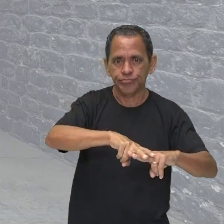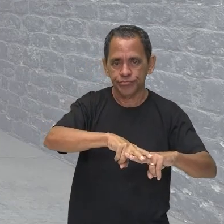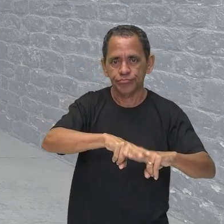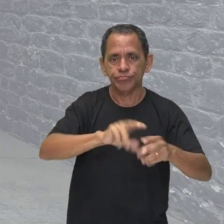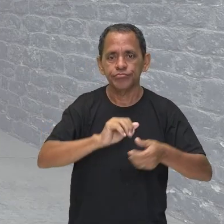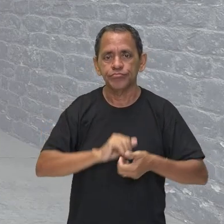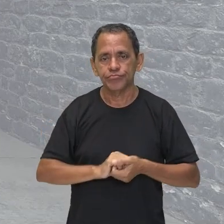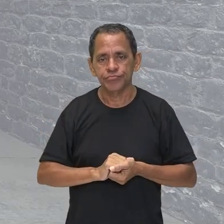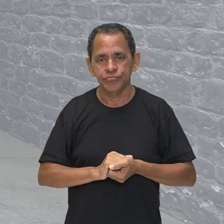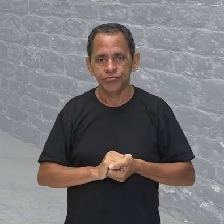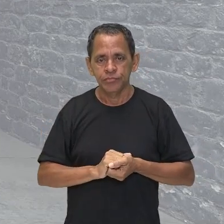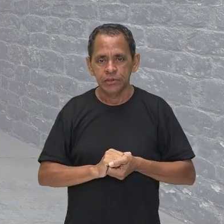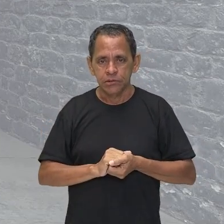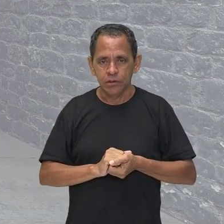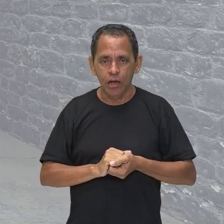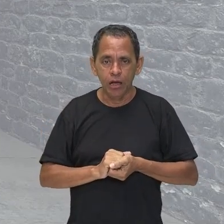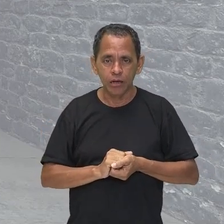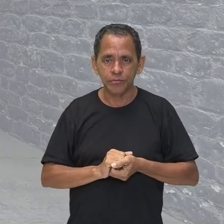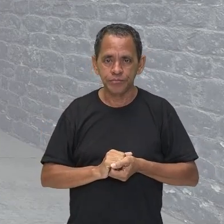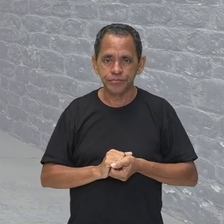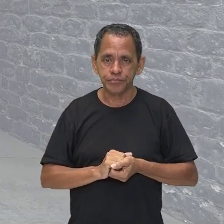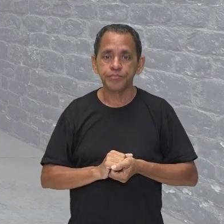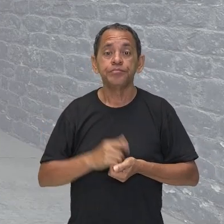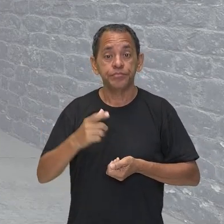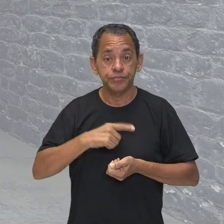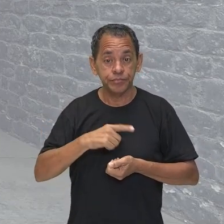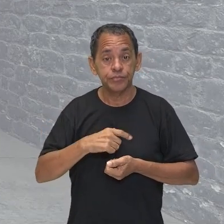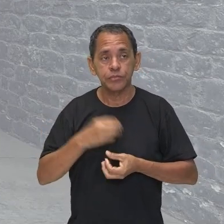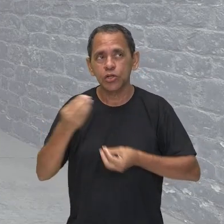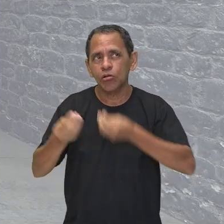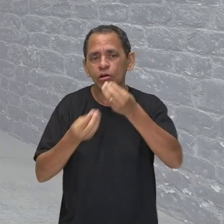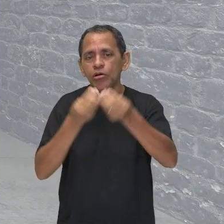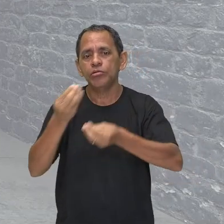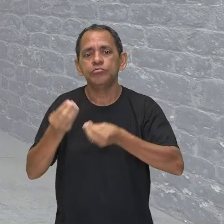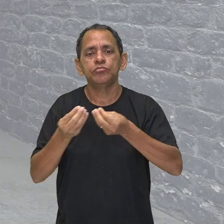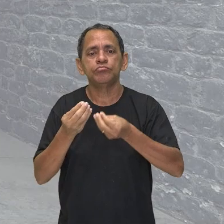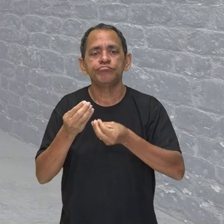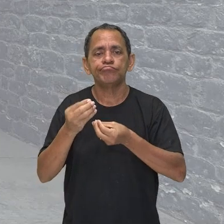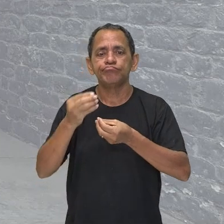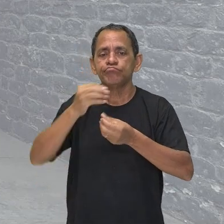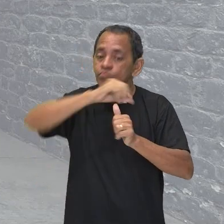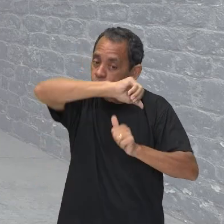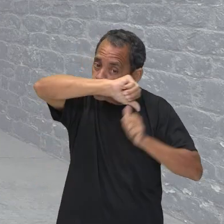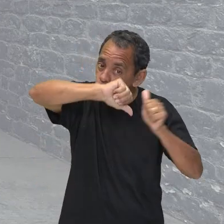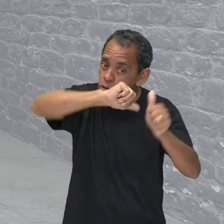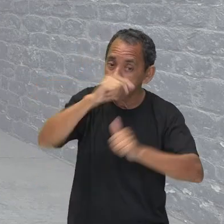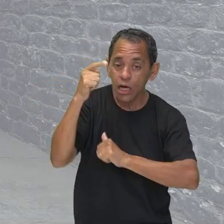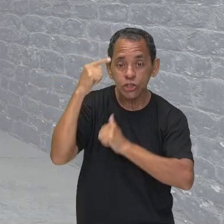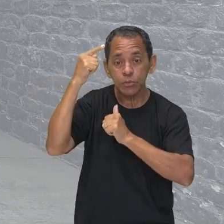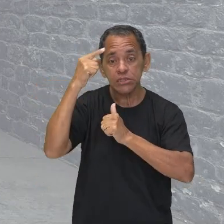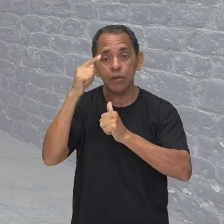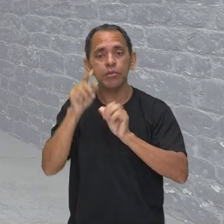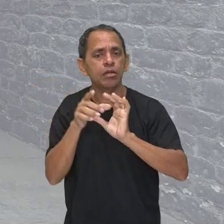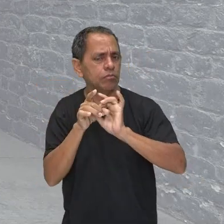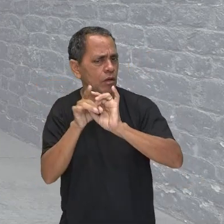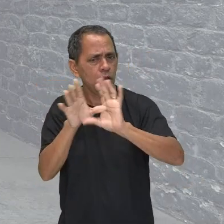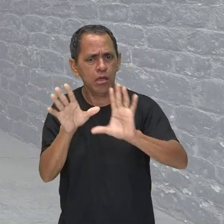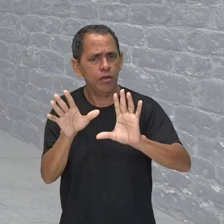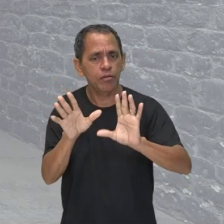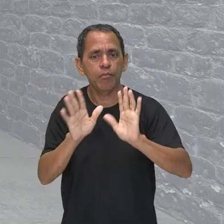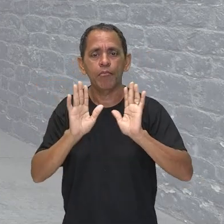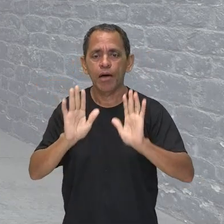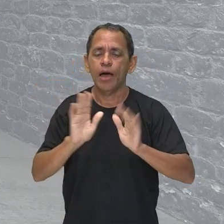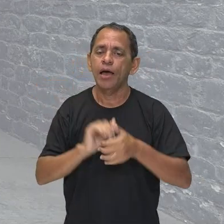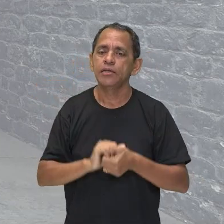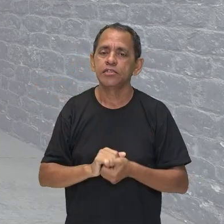teve a possibilidade ali de trocar de pensamento para se ficar livre e ele não abriu